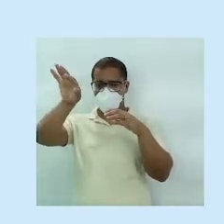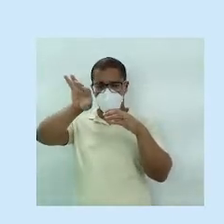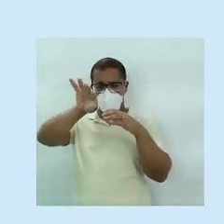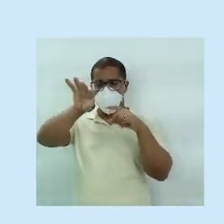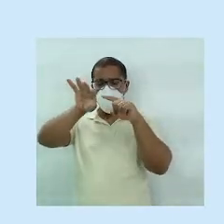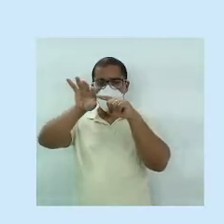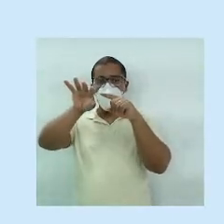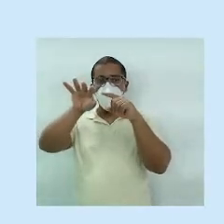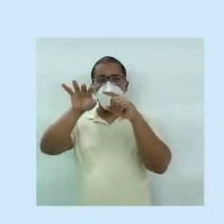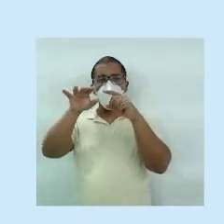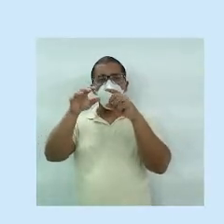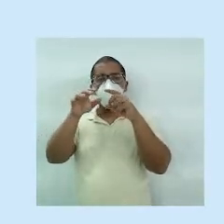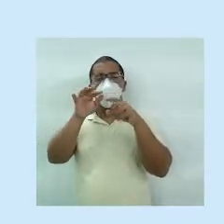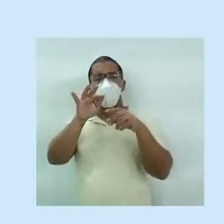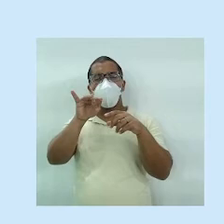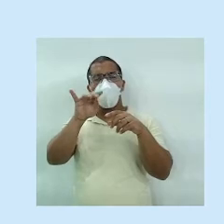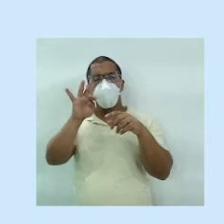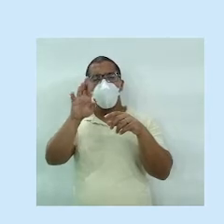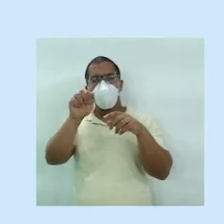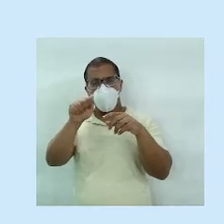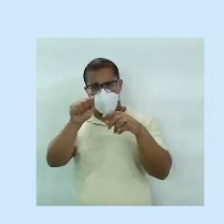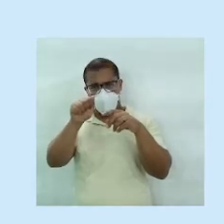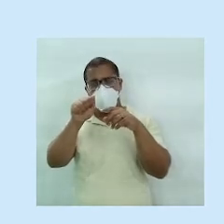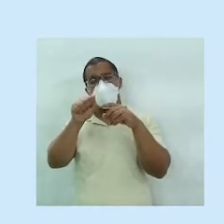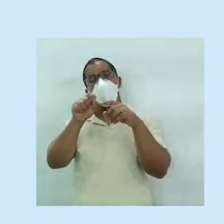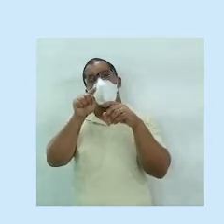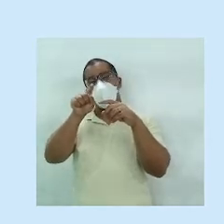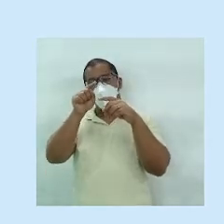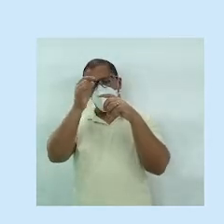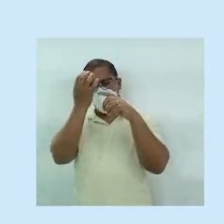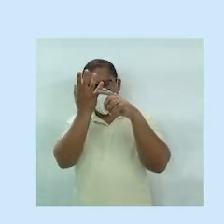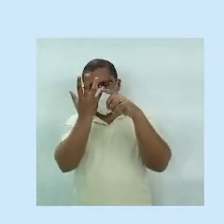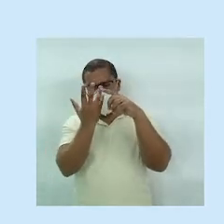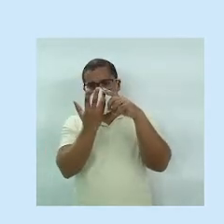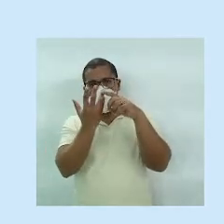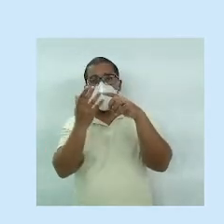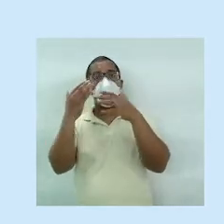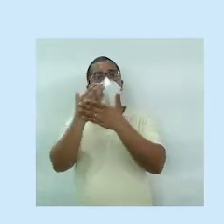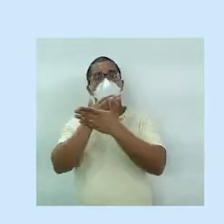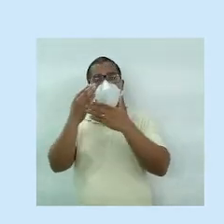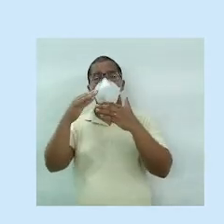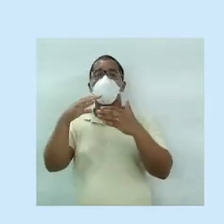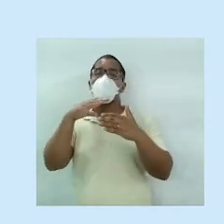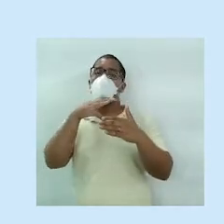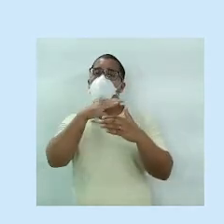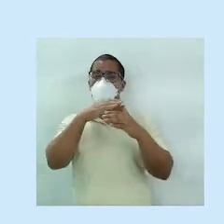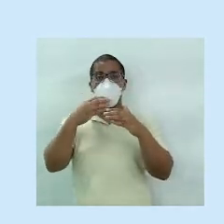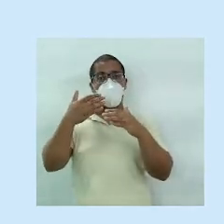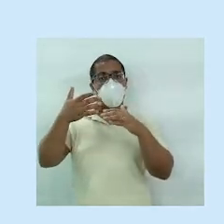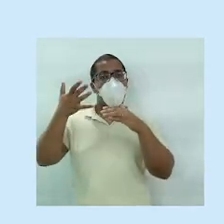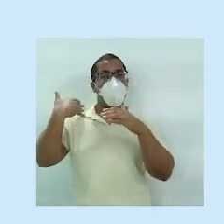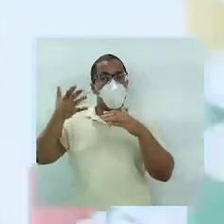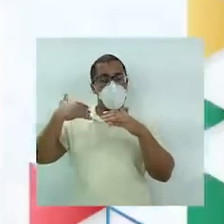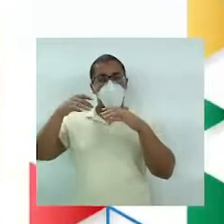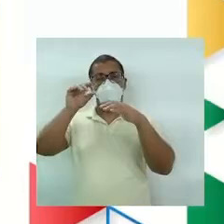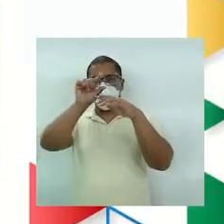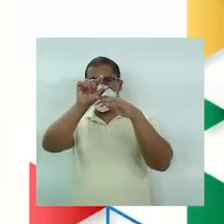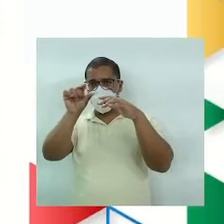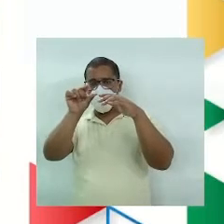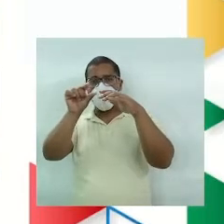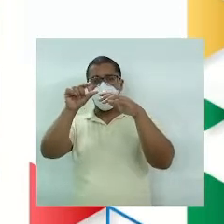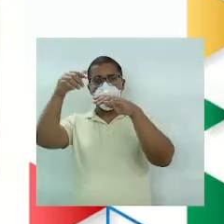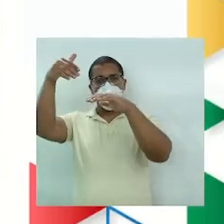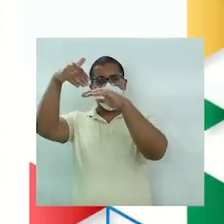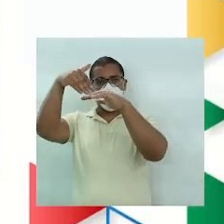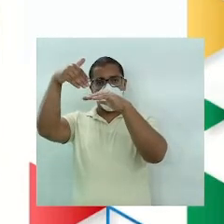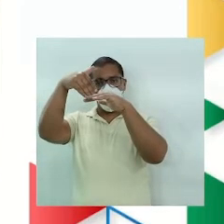tá certo? E outros são retidos, a absorção do calor, tá certo? Este procedimento é responsável por